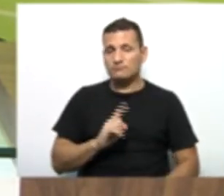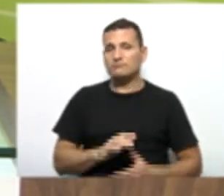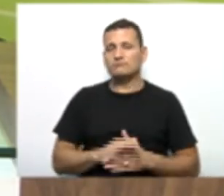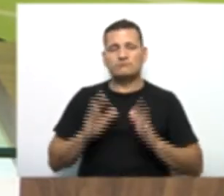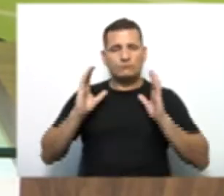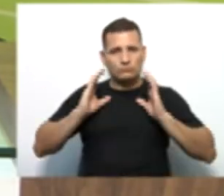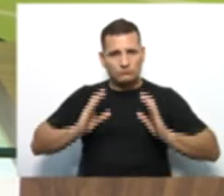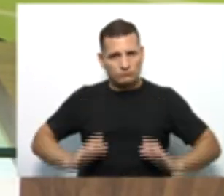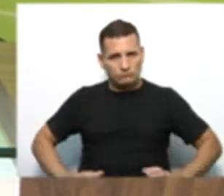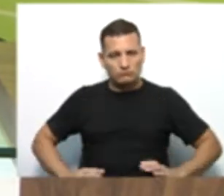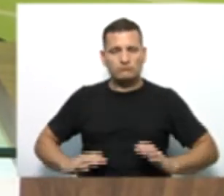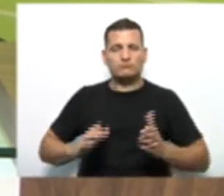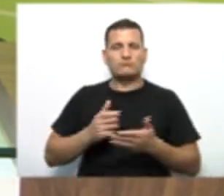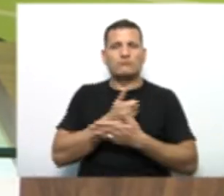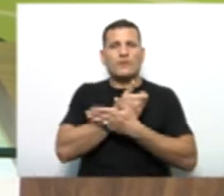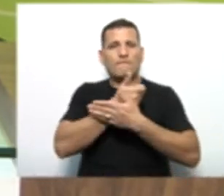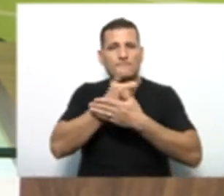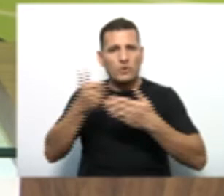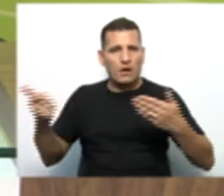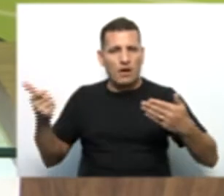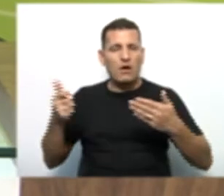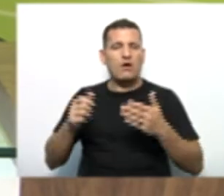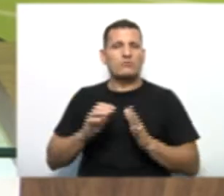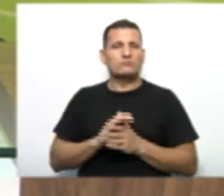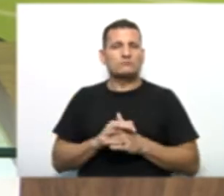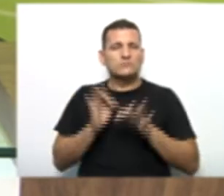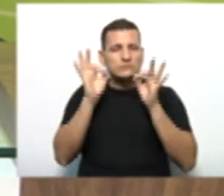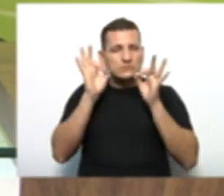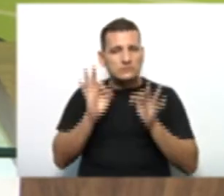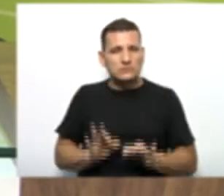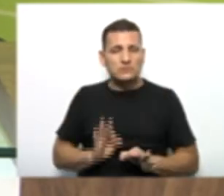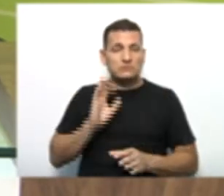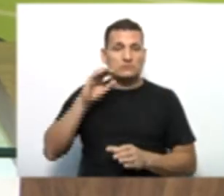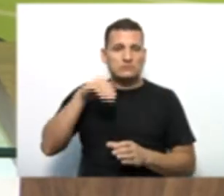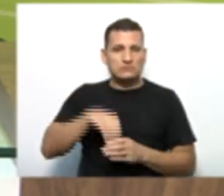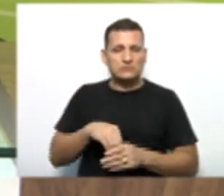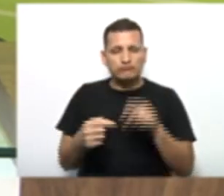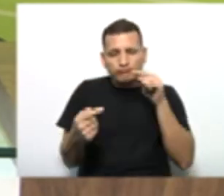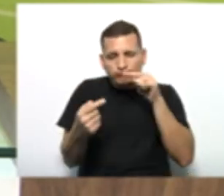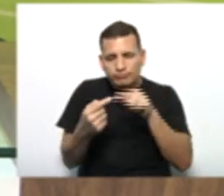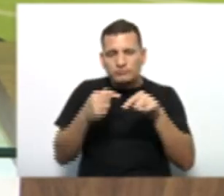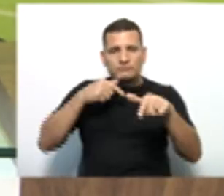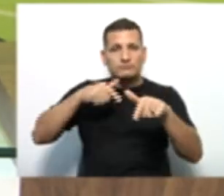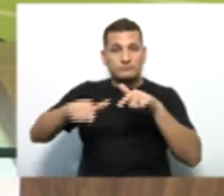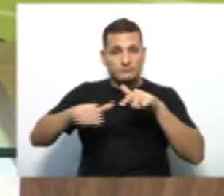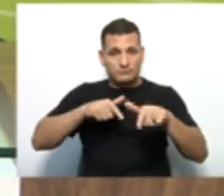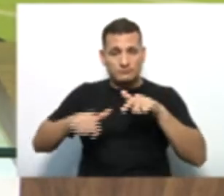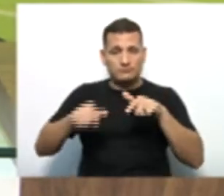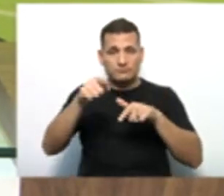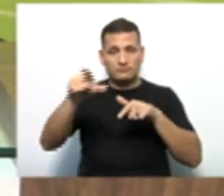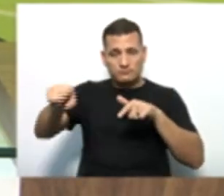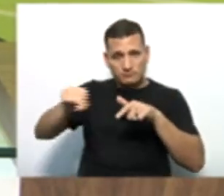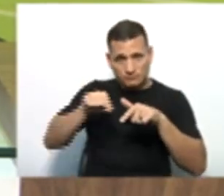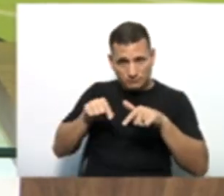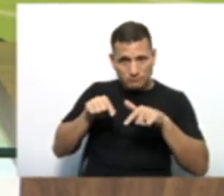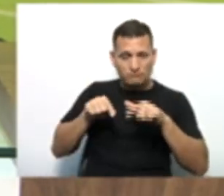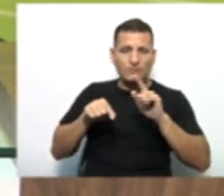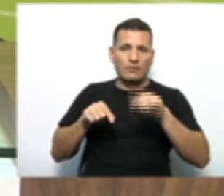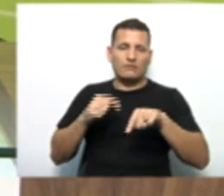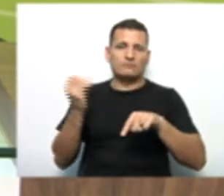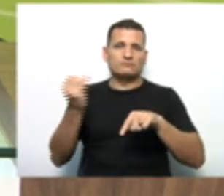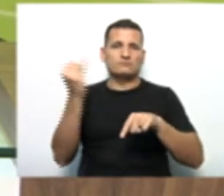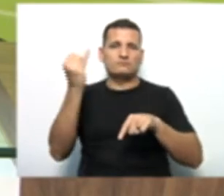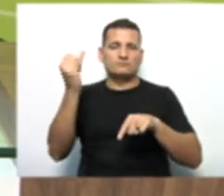conduta, a moral, aquele comportamento adequado dentro do ambiente de trabalho que você escolheu para atuar é